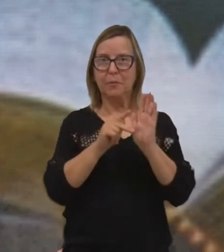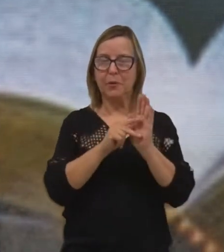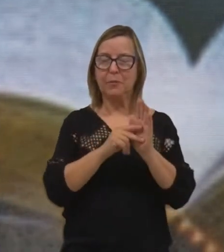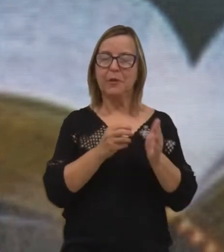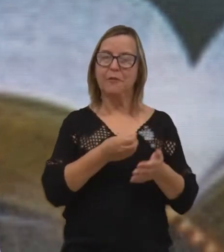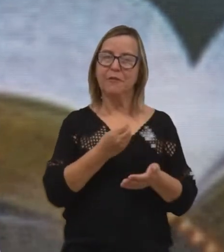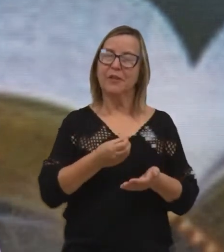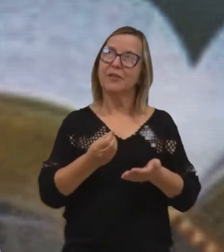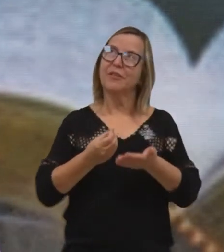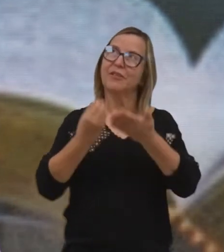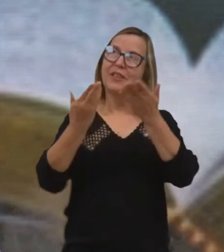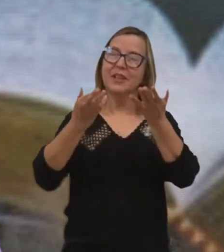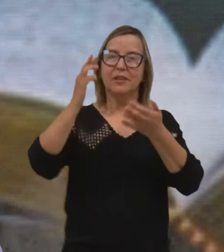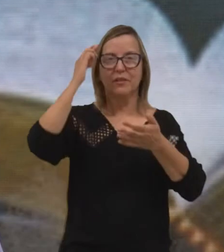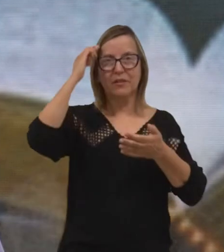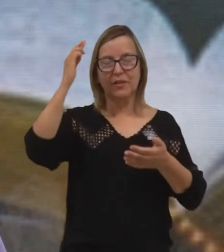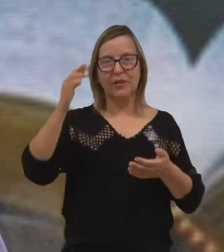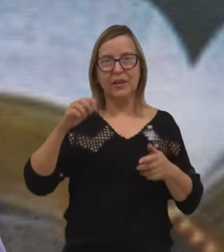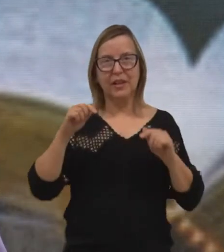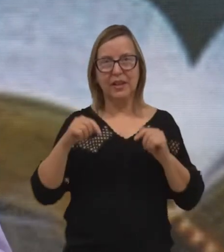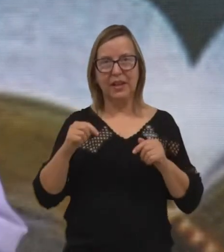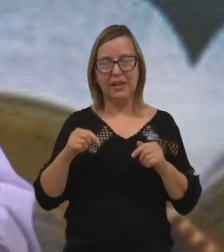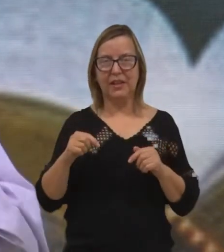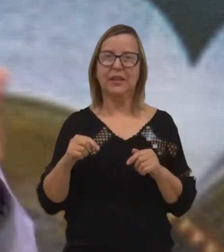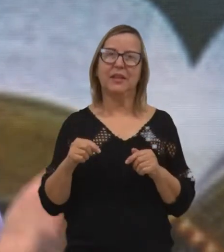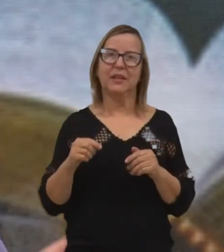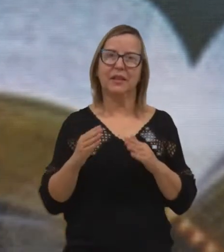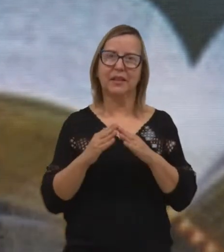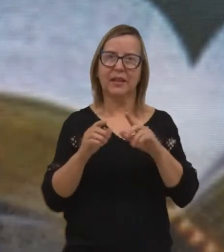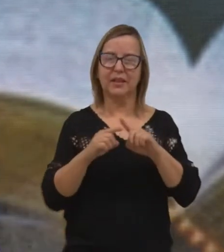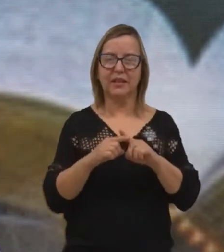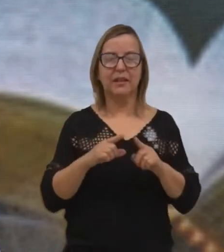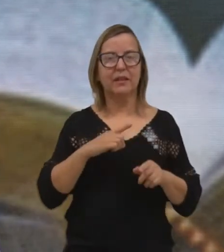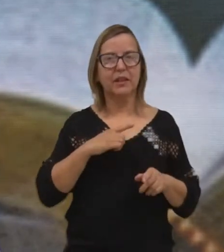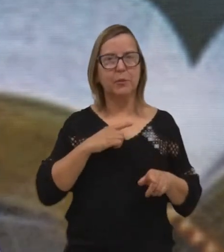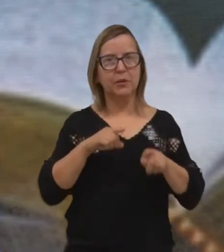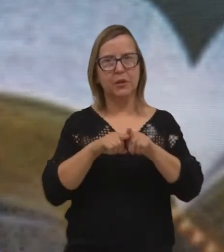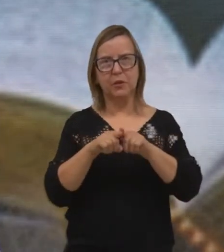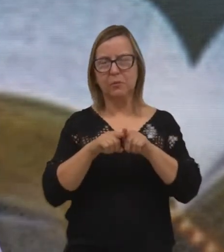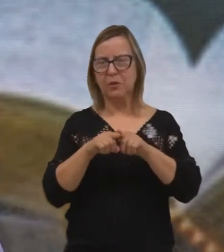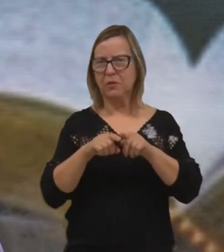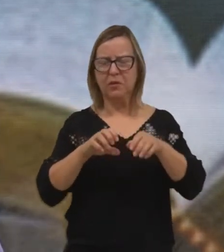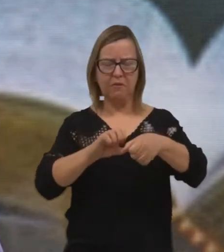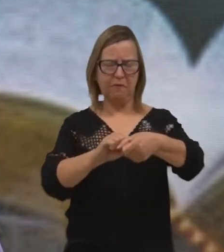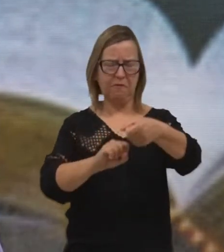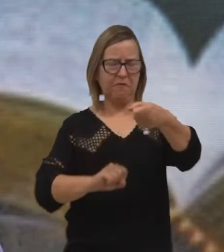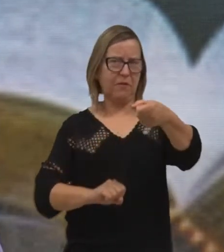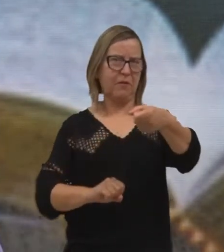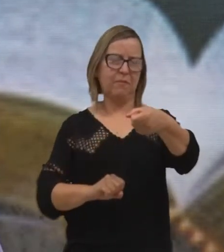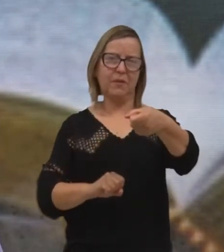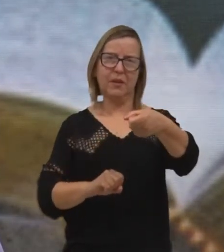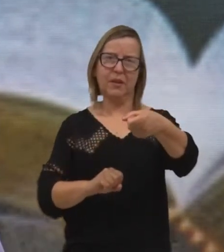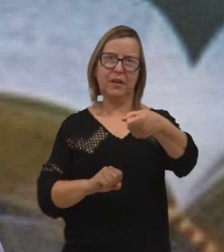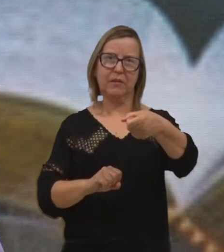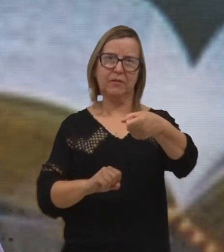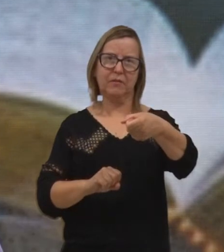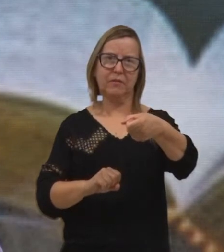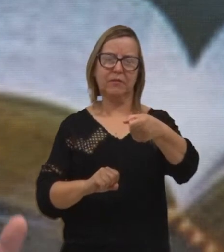nossa comunidade nós temos irmãos que não são formados, por exemplo, em